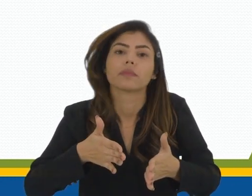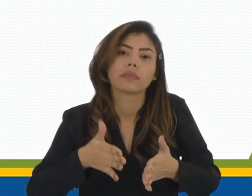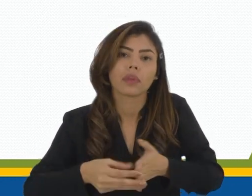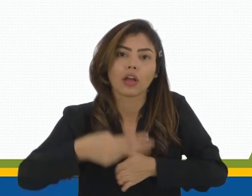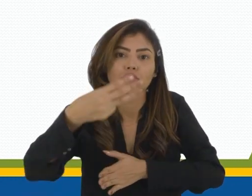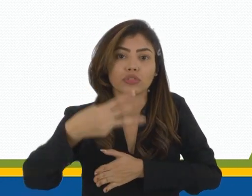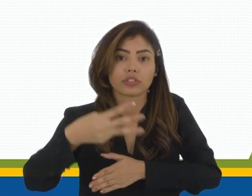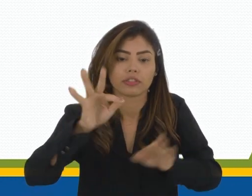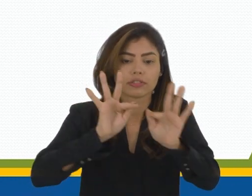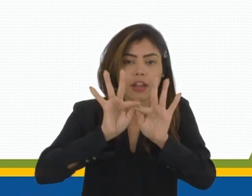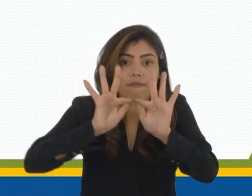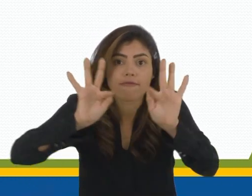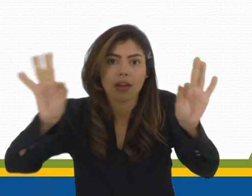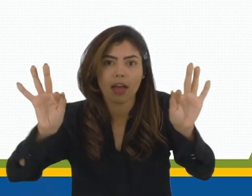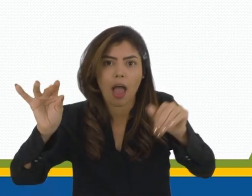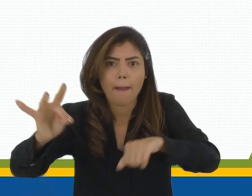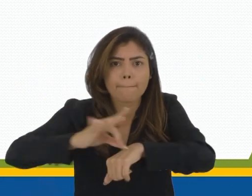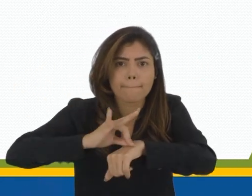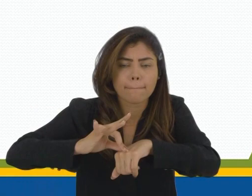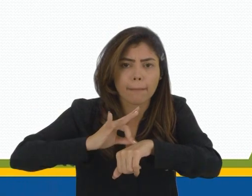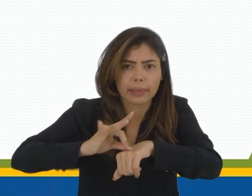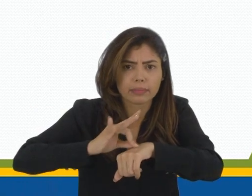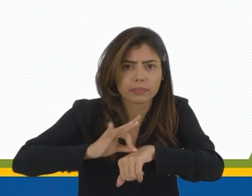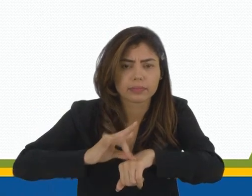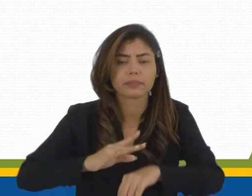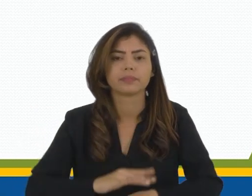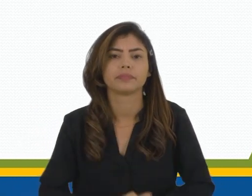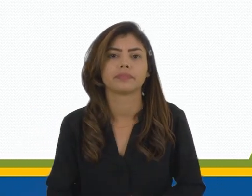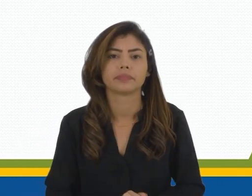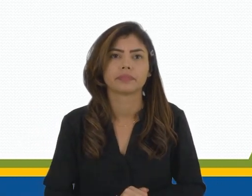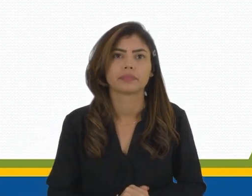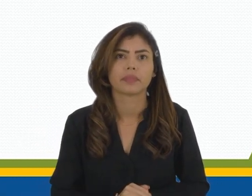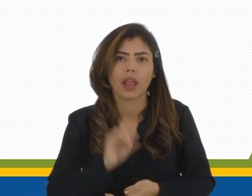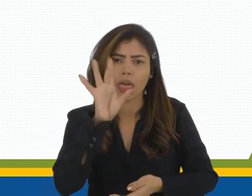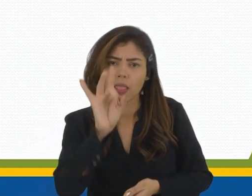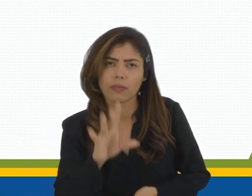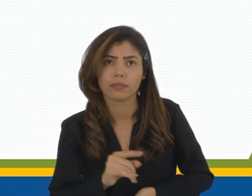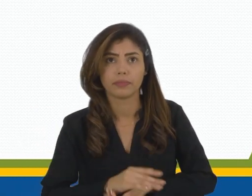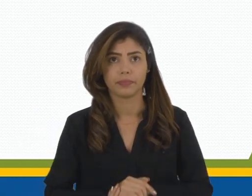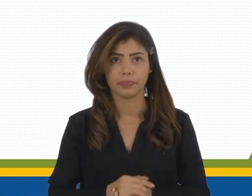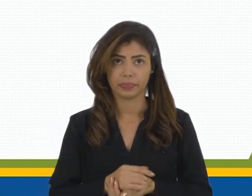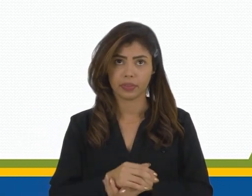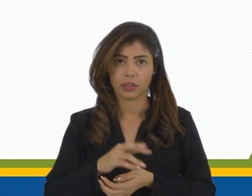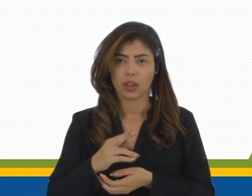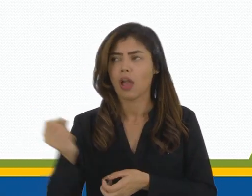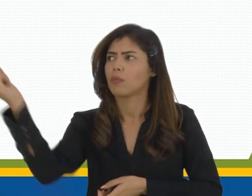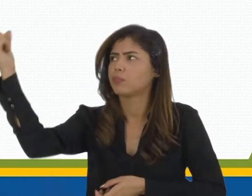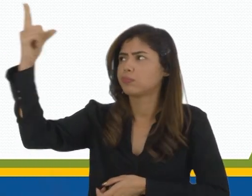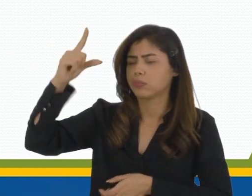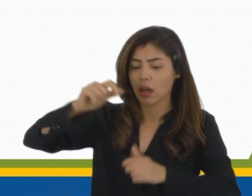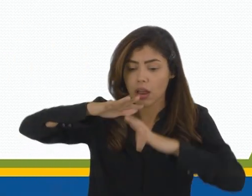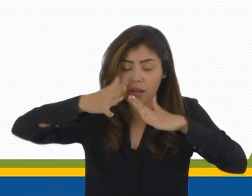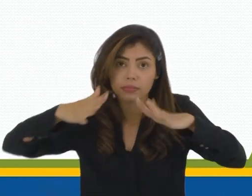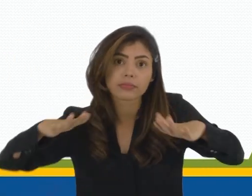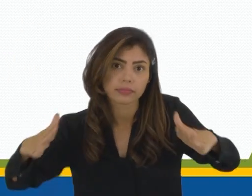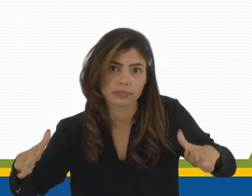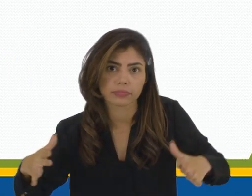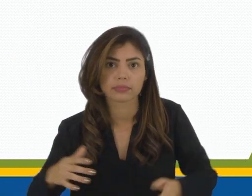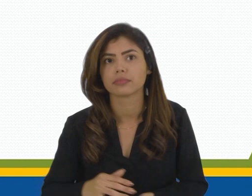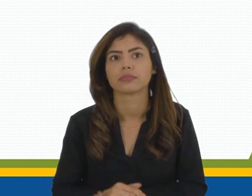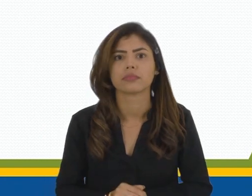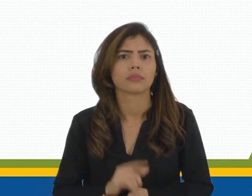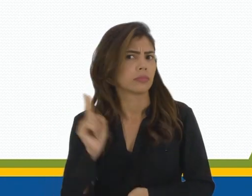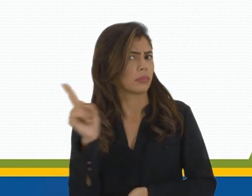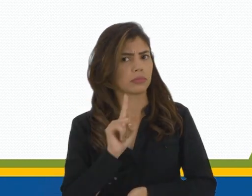nos trechos das frases que estão marcados em negrito. Então, vamos avaliar cada um. O reflexo da luz nas águas. Não,